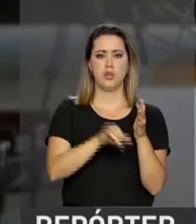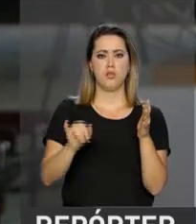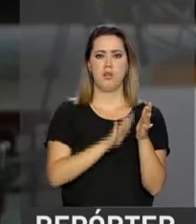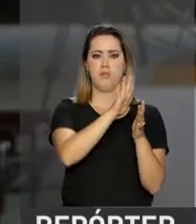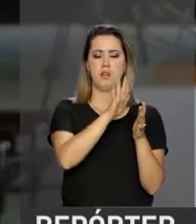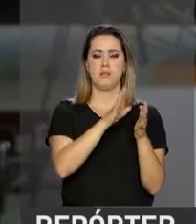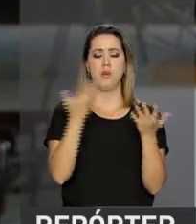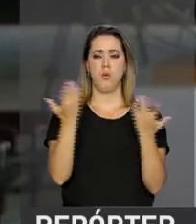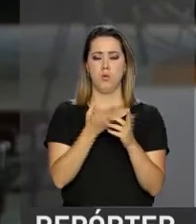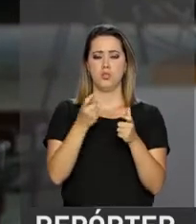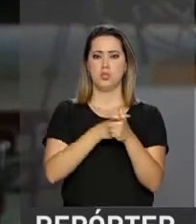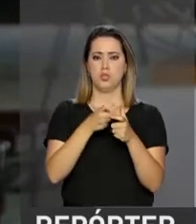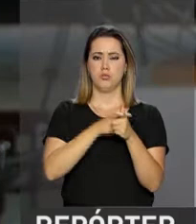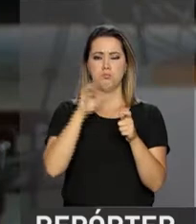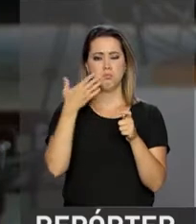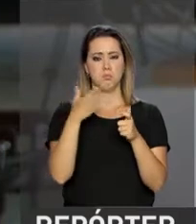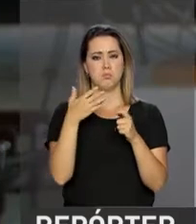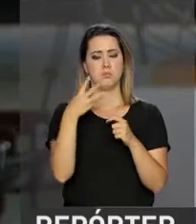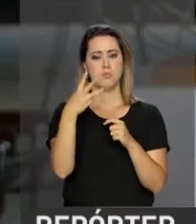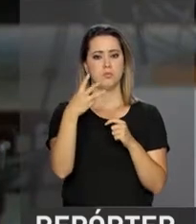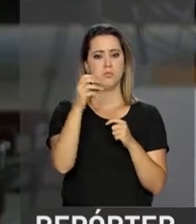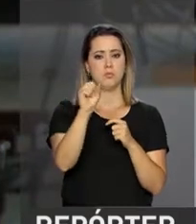a dívida líquida, é de